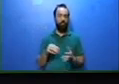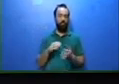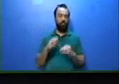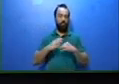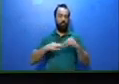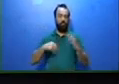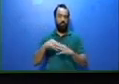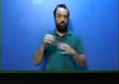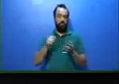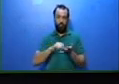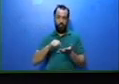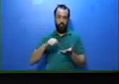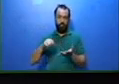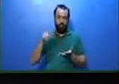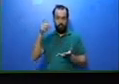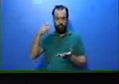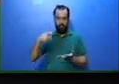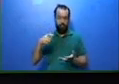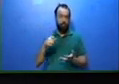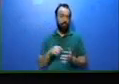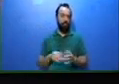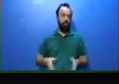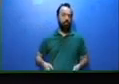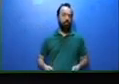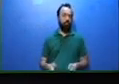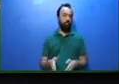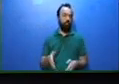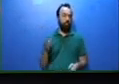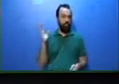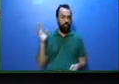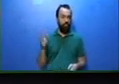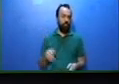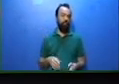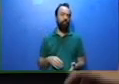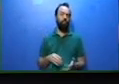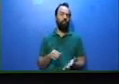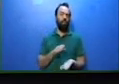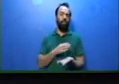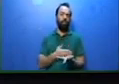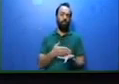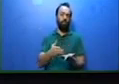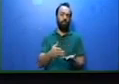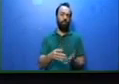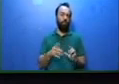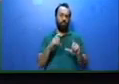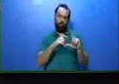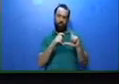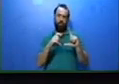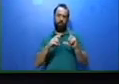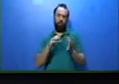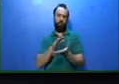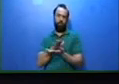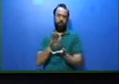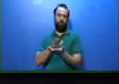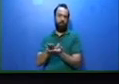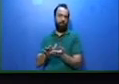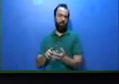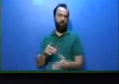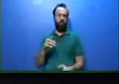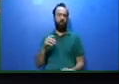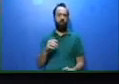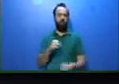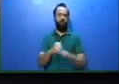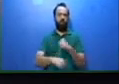1996 e começou a fazer e a publicar suas tiras em 2009, tá, crianças? Ele trabalha no jornal Folha de